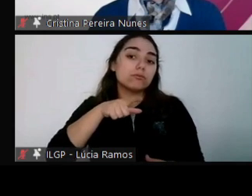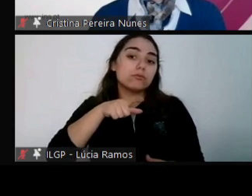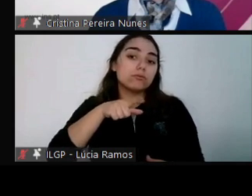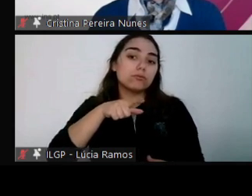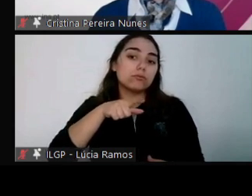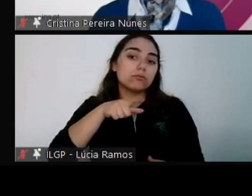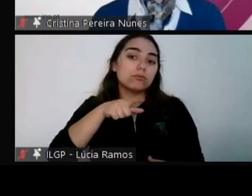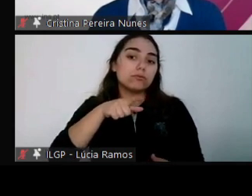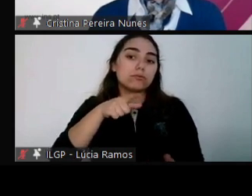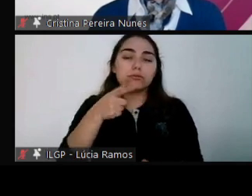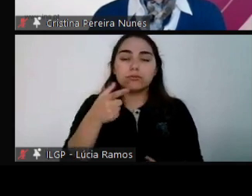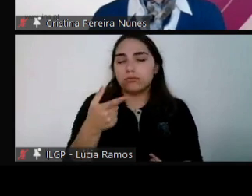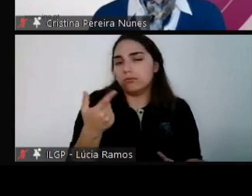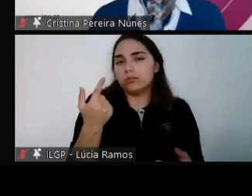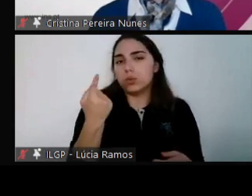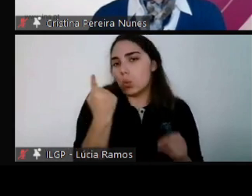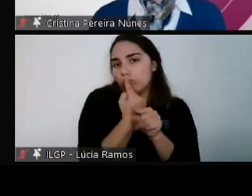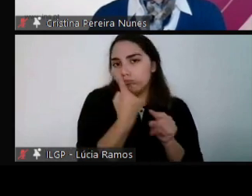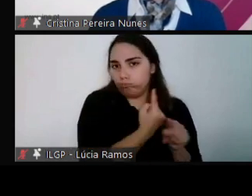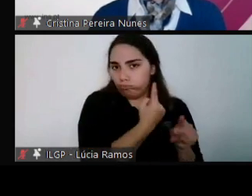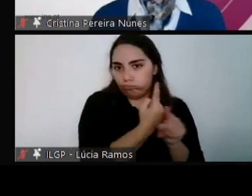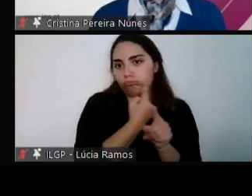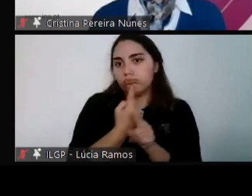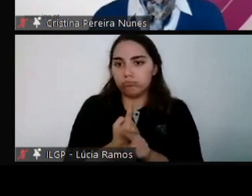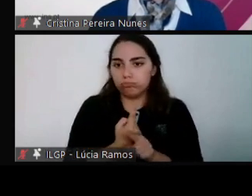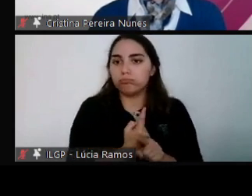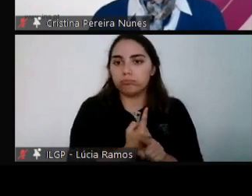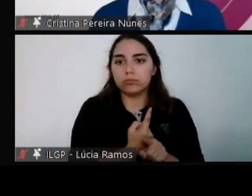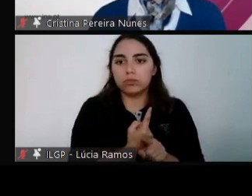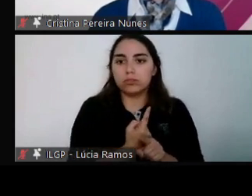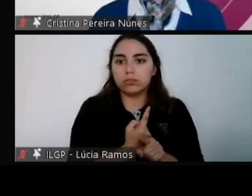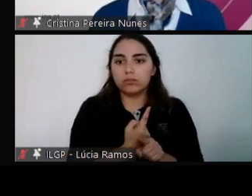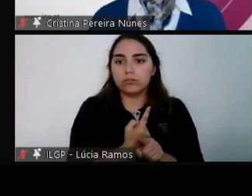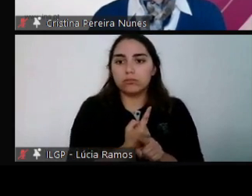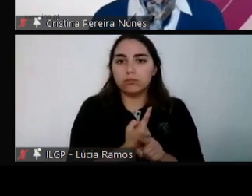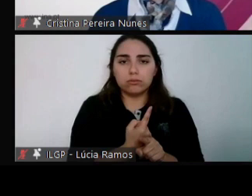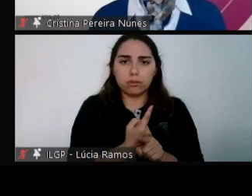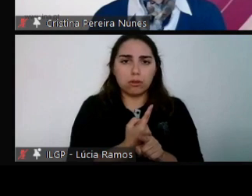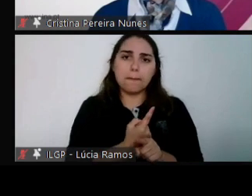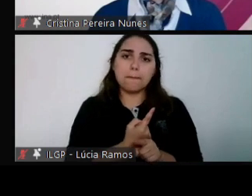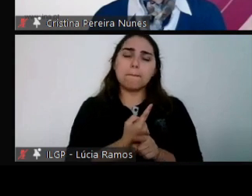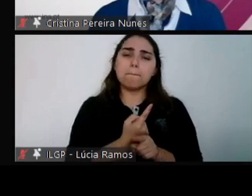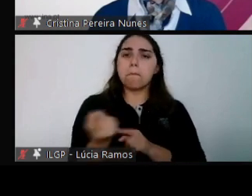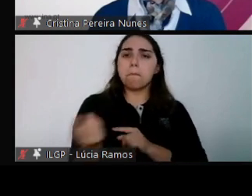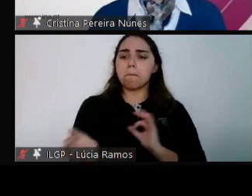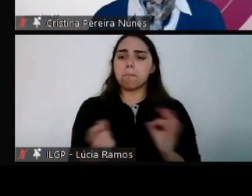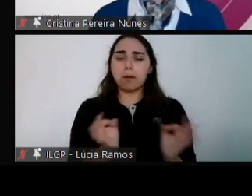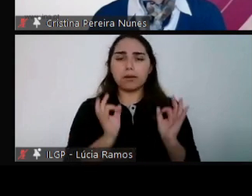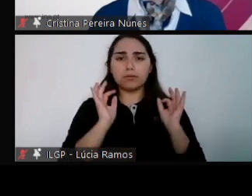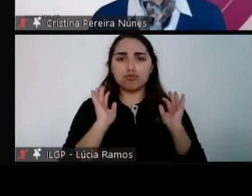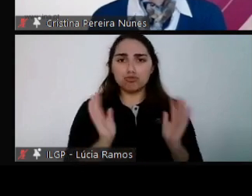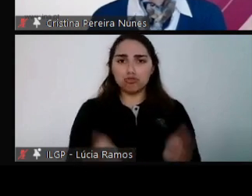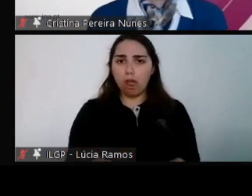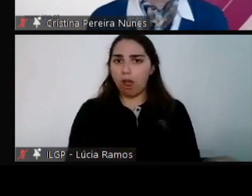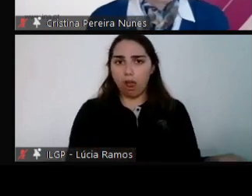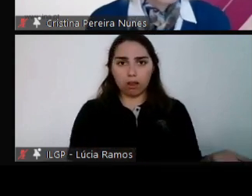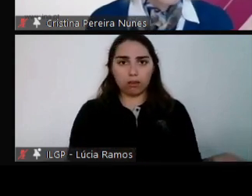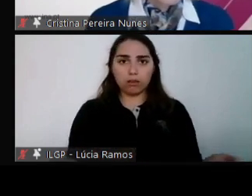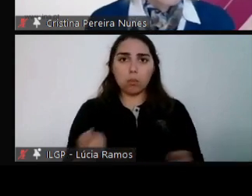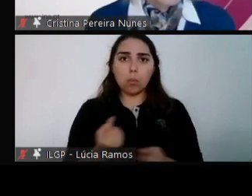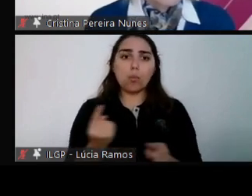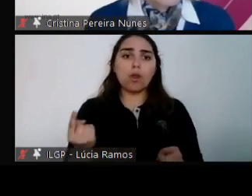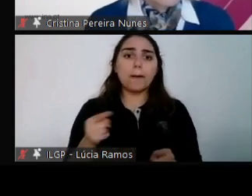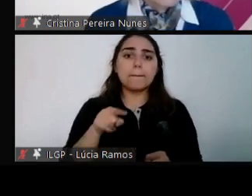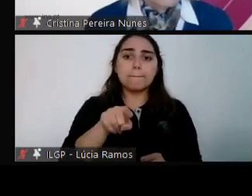Salesforce, uma Tableau, ou se quiser ir para um software da Click, eu vou estar preparado para isso. O processo de funcionamento, desde aquele momento em que nós vamos